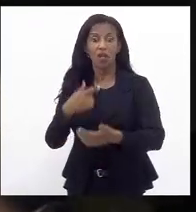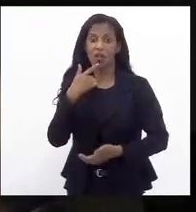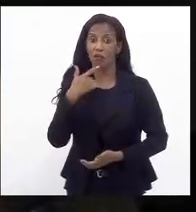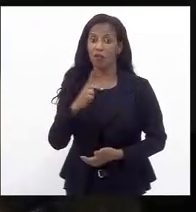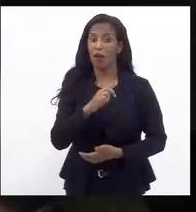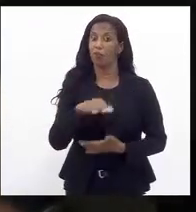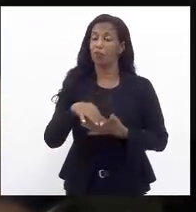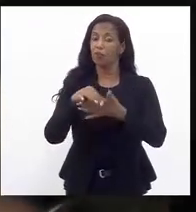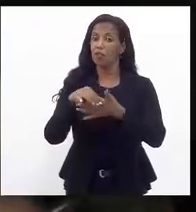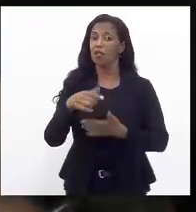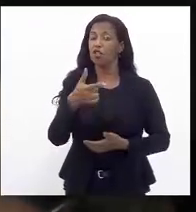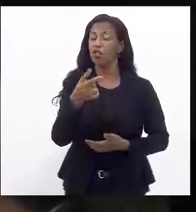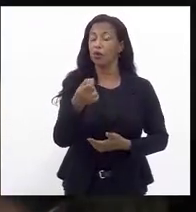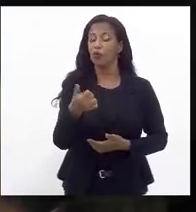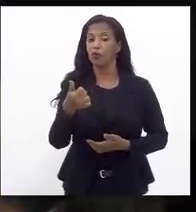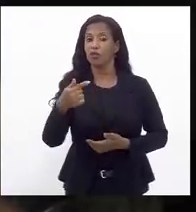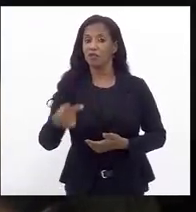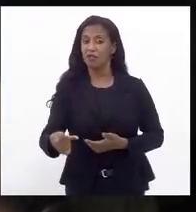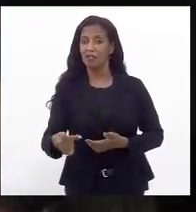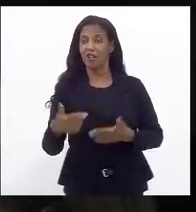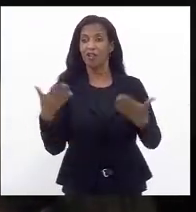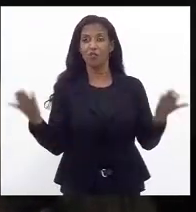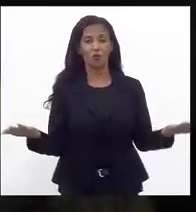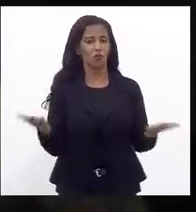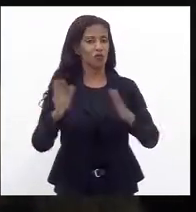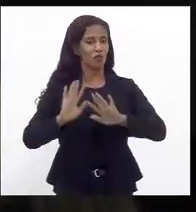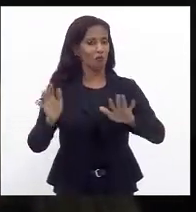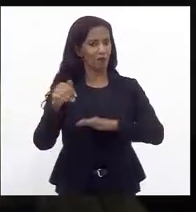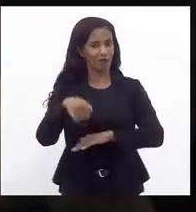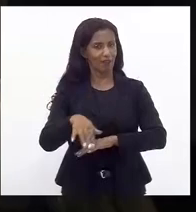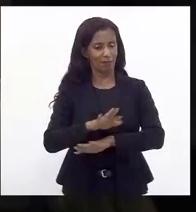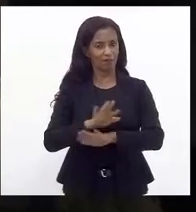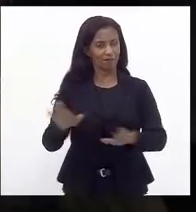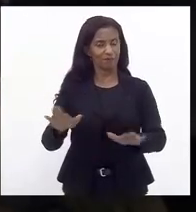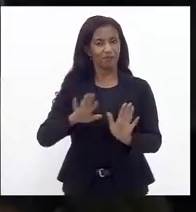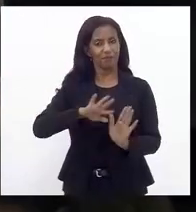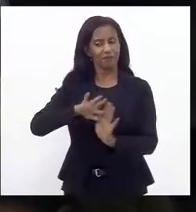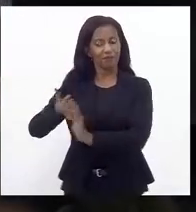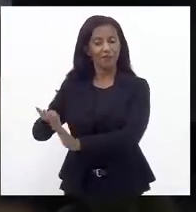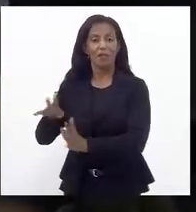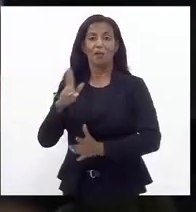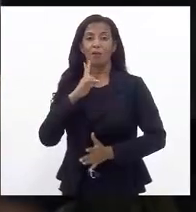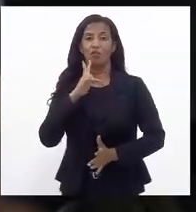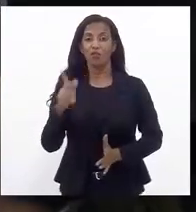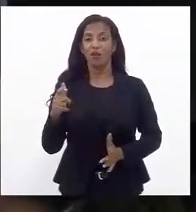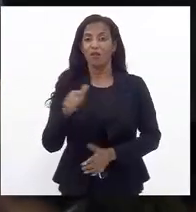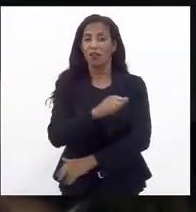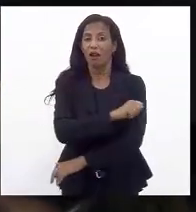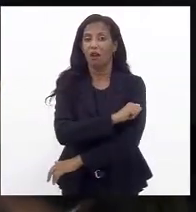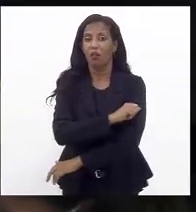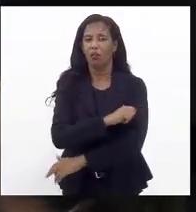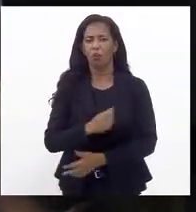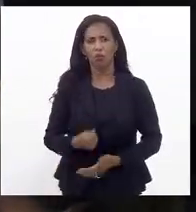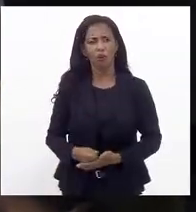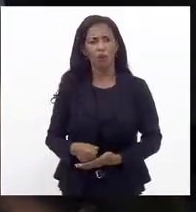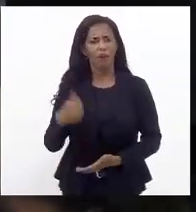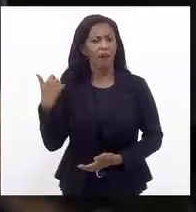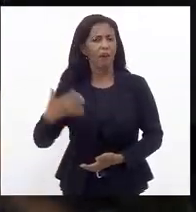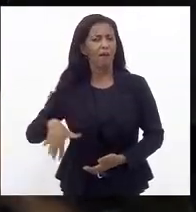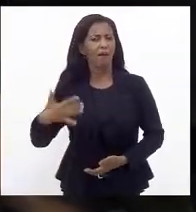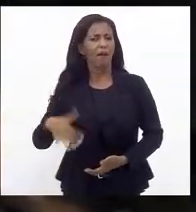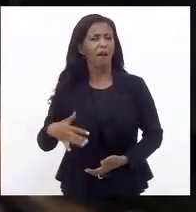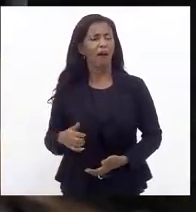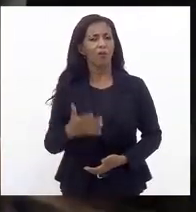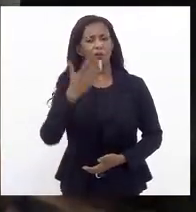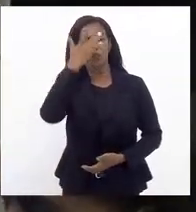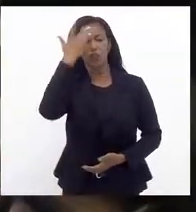de 2017 aquele que hoje nem digitar mais nessa casa mas falava que um estudante da UERJ custava mais caro